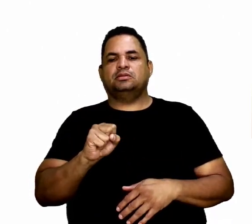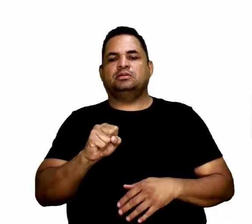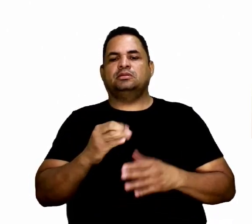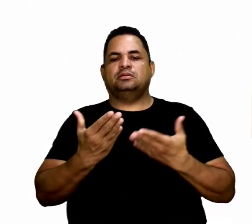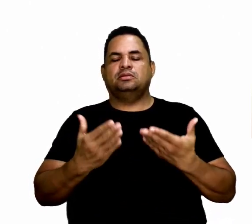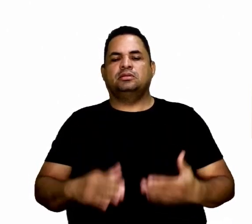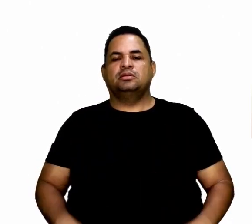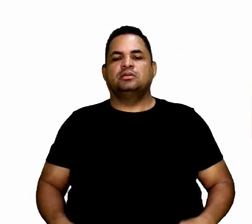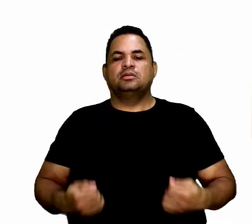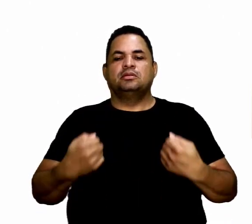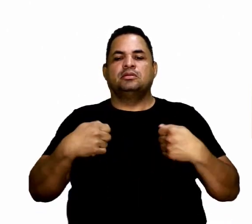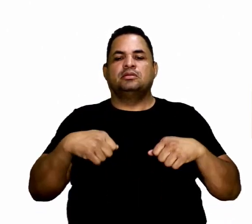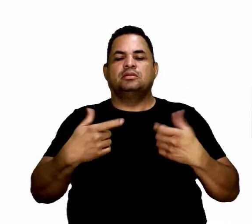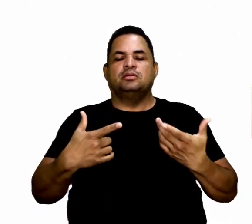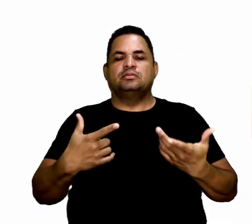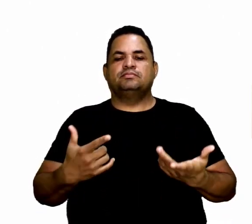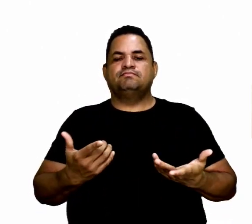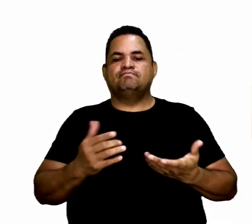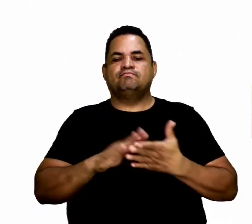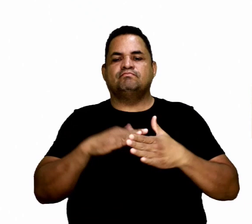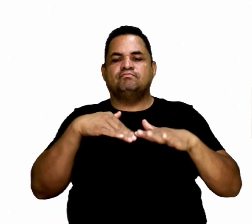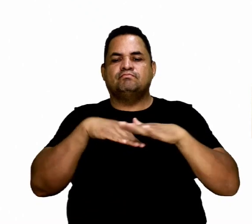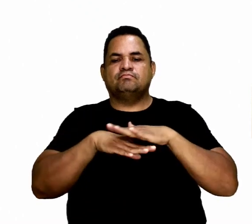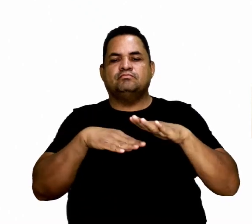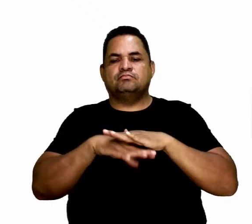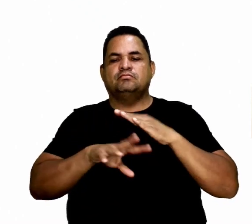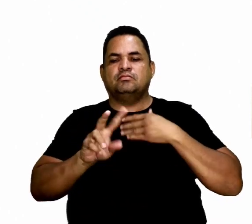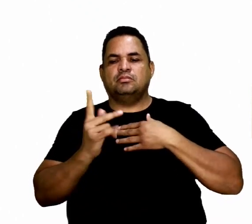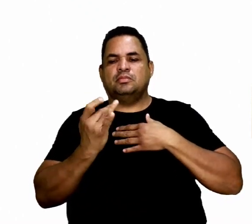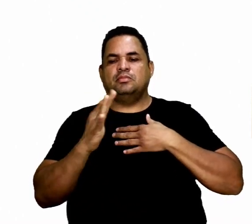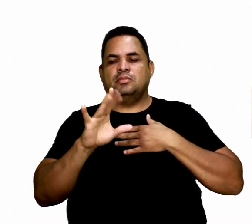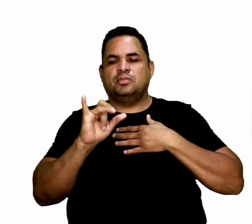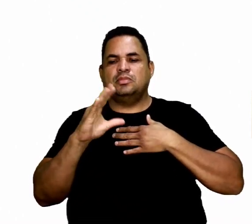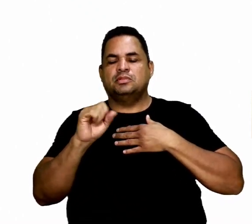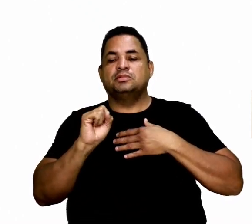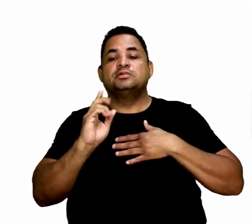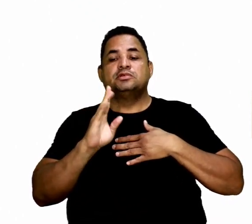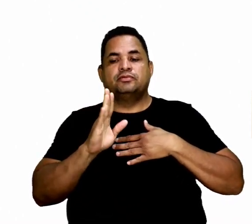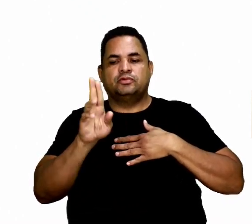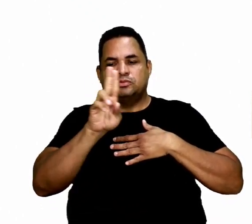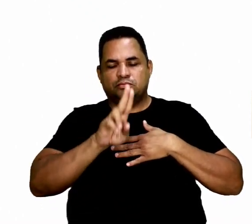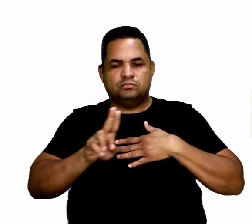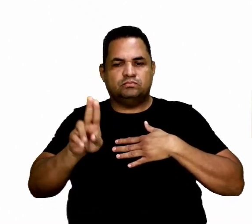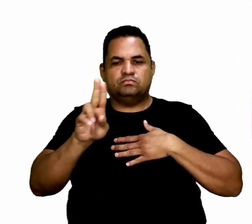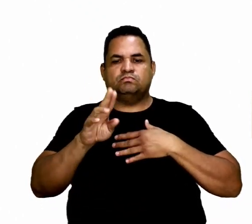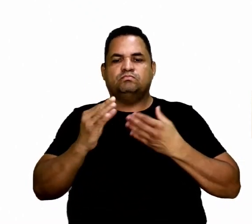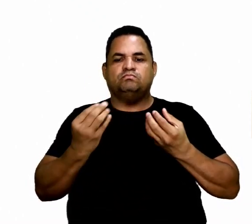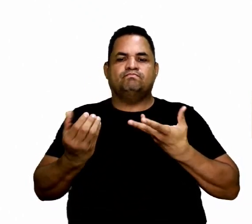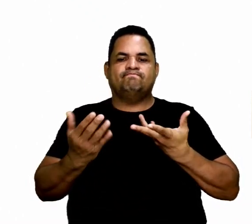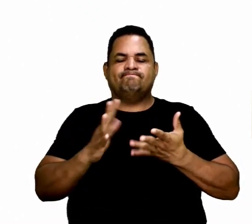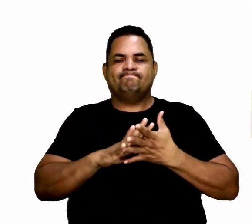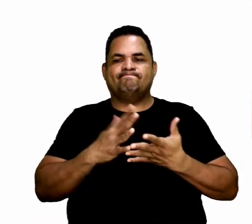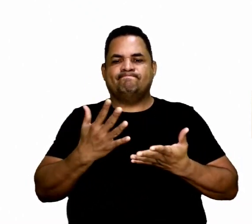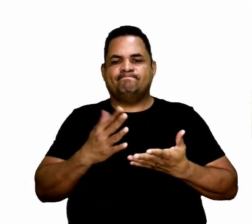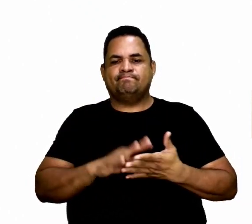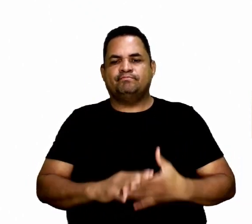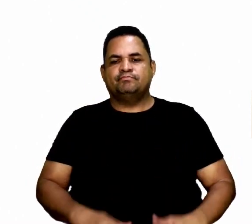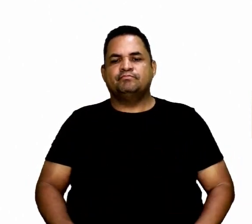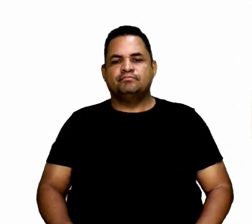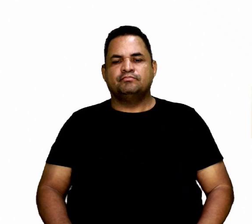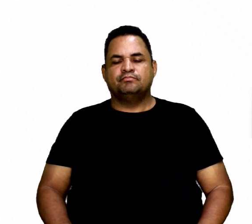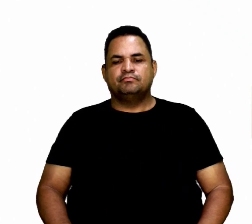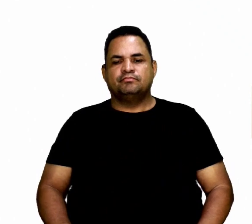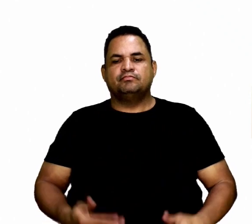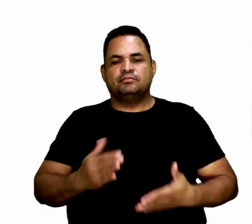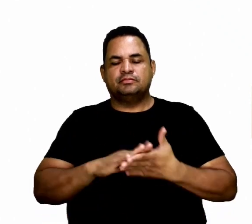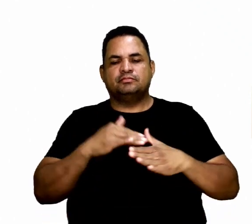Ele pode armazenar hemácias que, digamos, já foram usadas, é como se fosse... Esse é o termo, né? Como se fosse depósito,